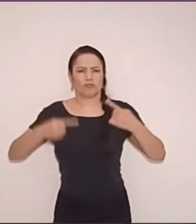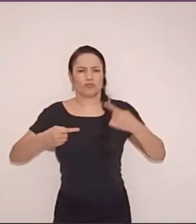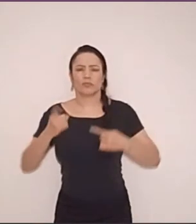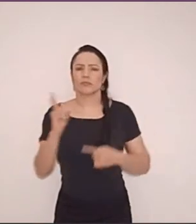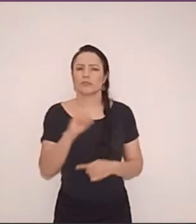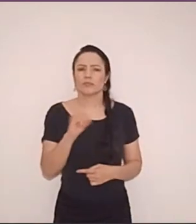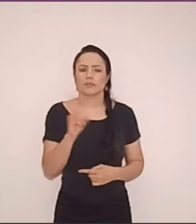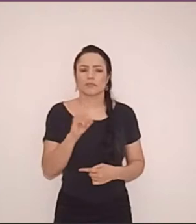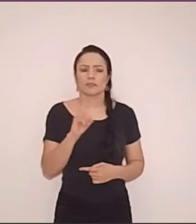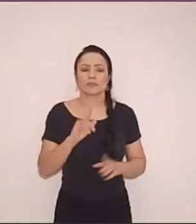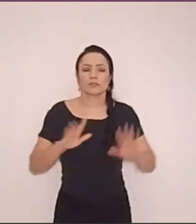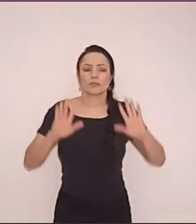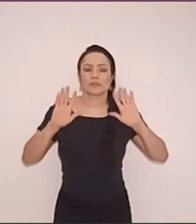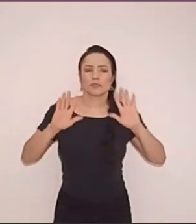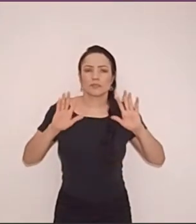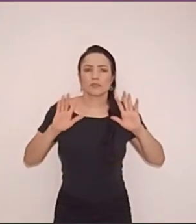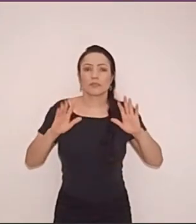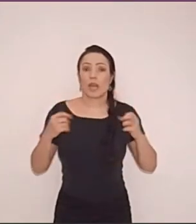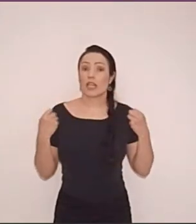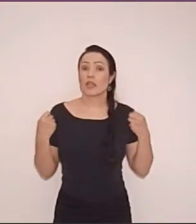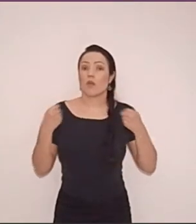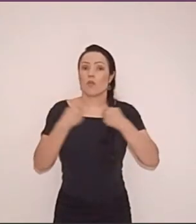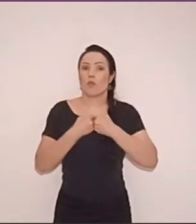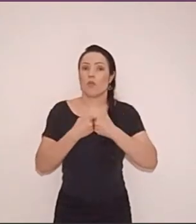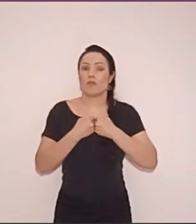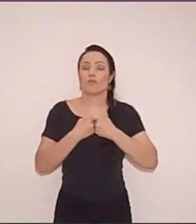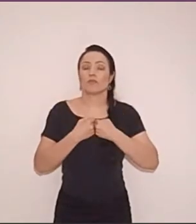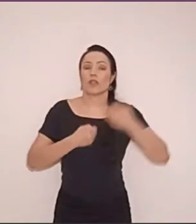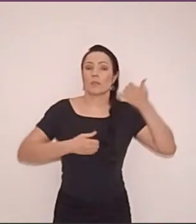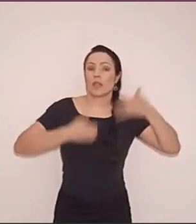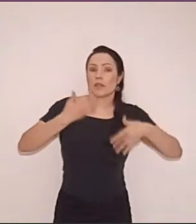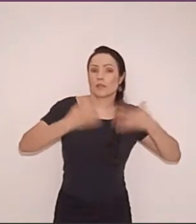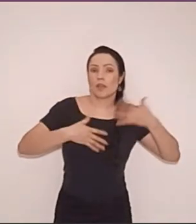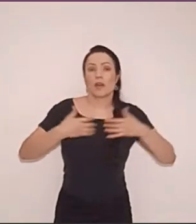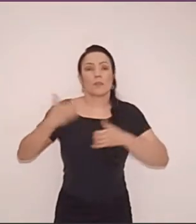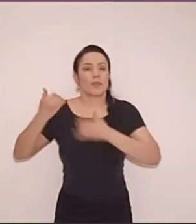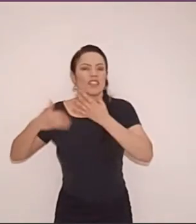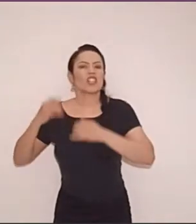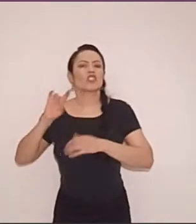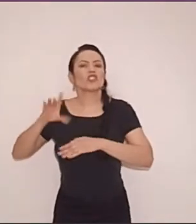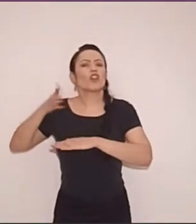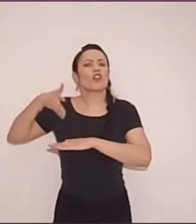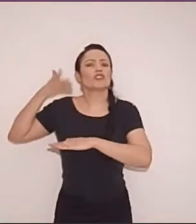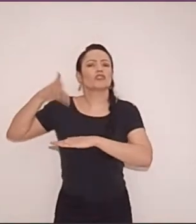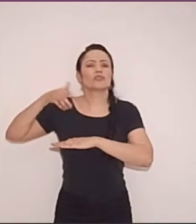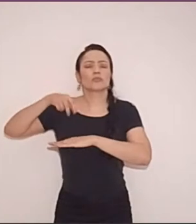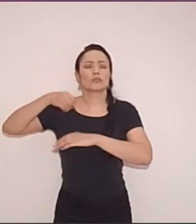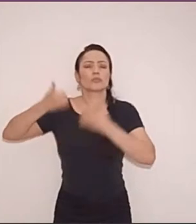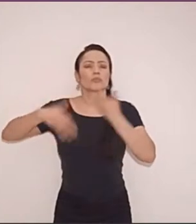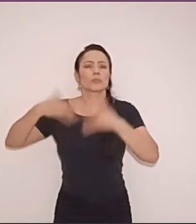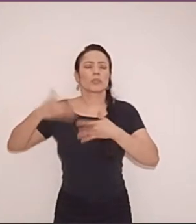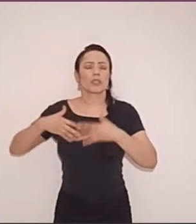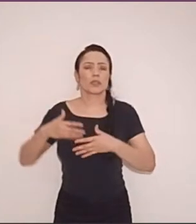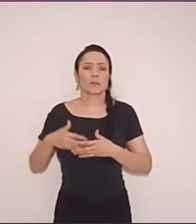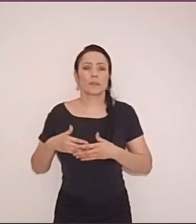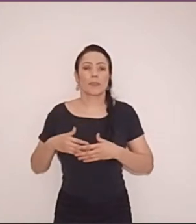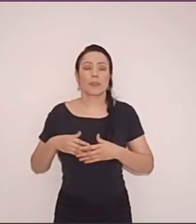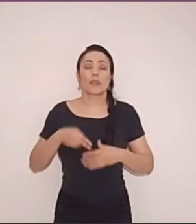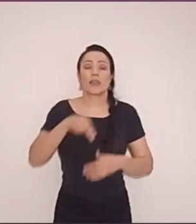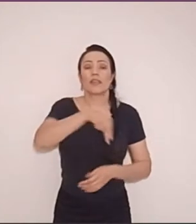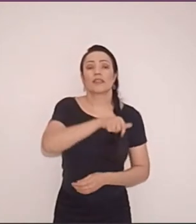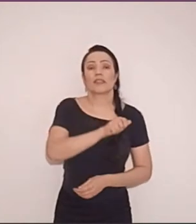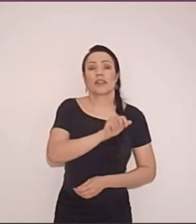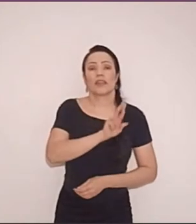narrativa mas não confronto de narrativa verso discurso EA narrativa encara o